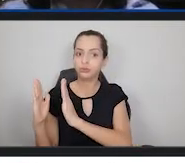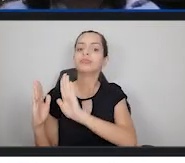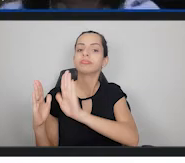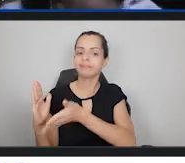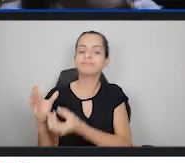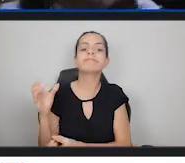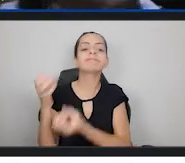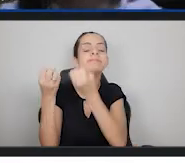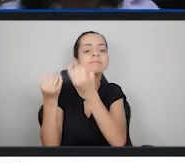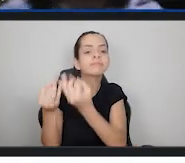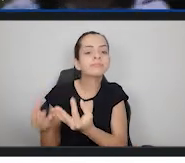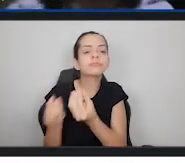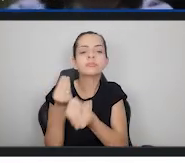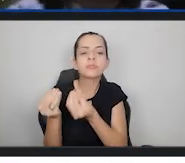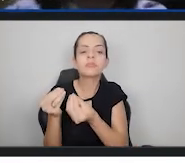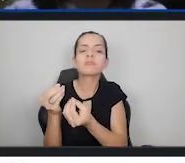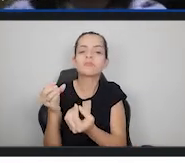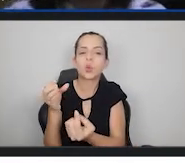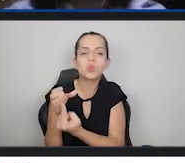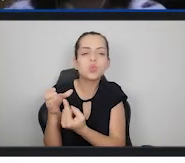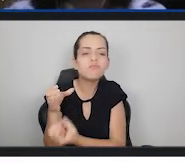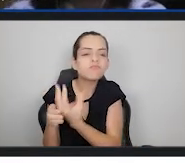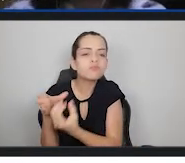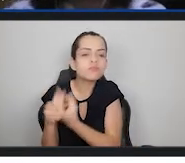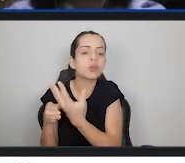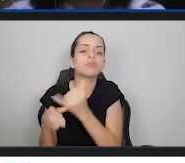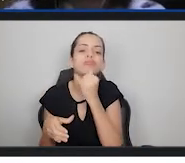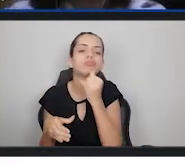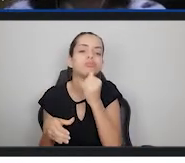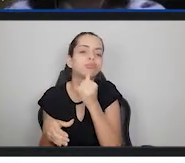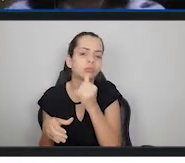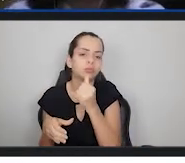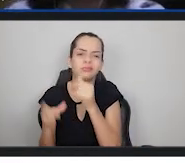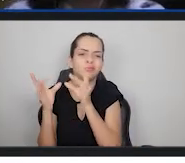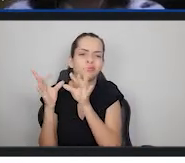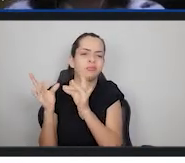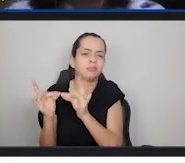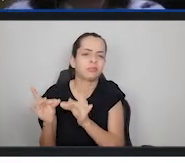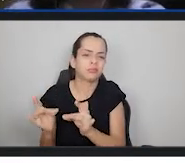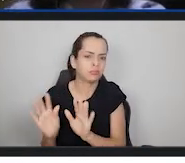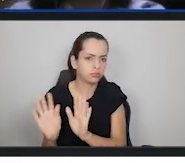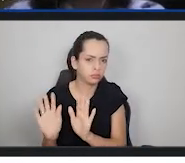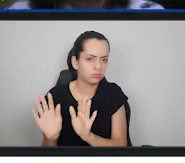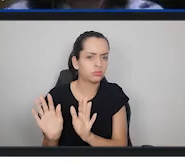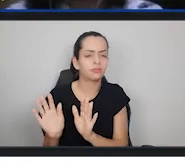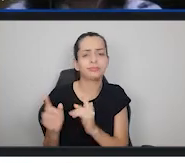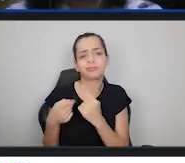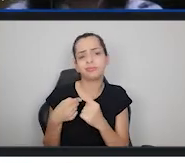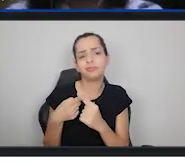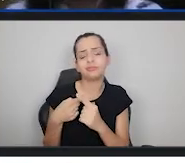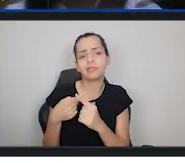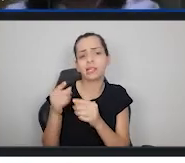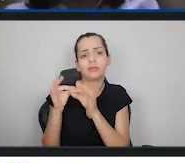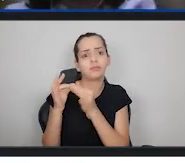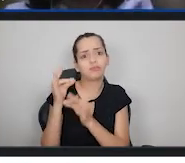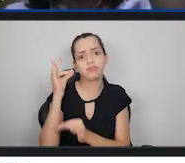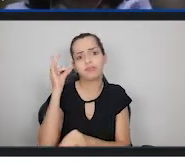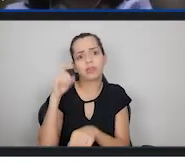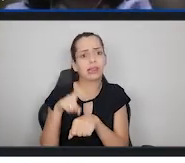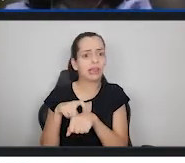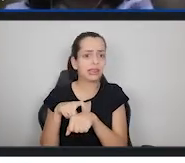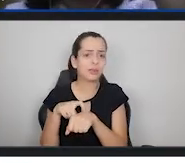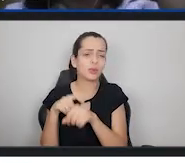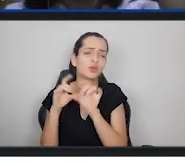Bom, entrando para a transmissão, então aqui a gente falou da parte de geração. Eu não abordei muito a questão